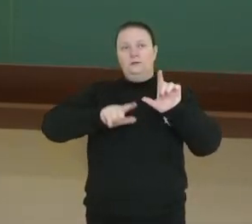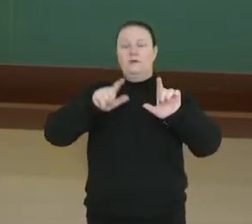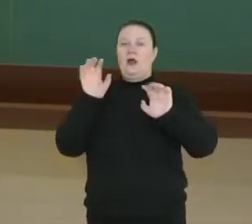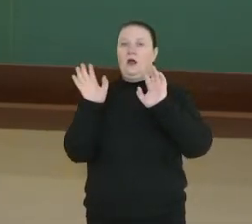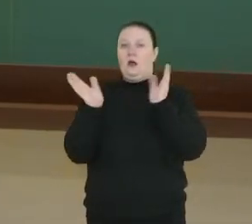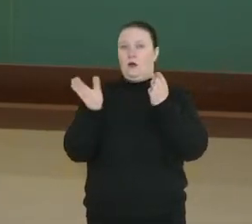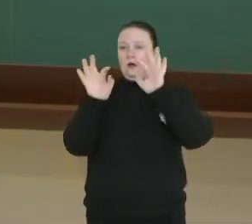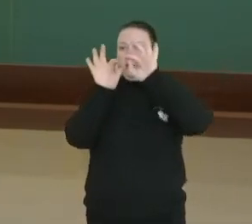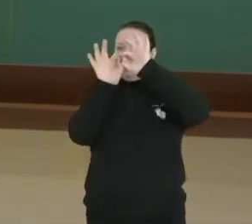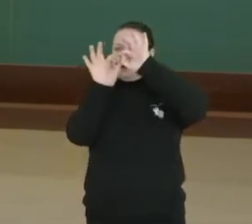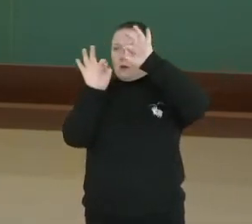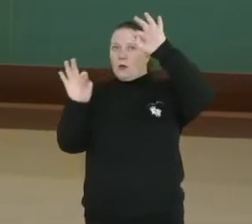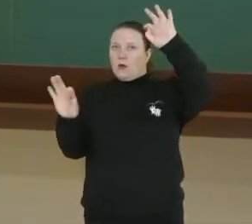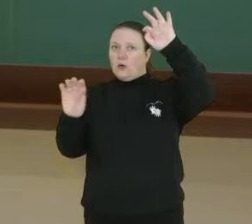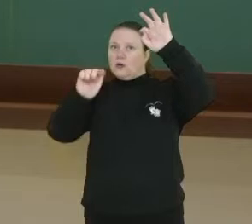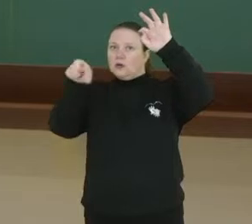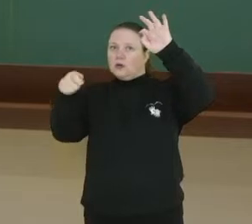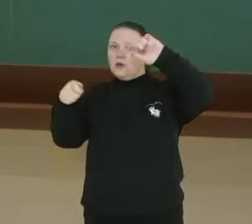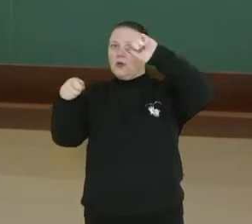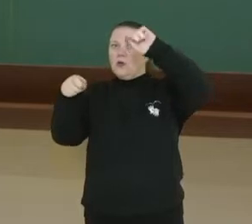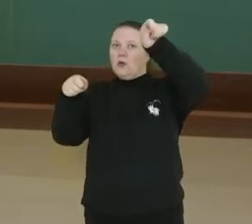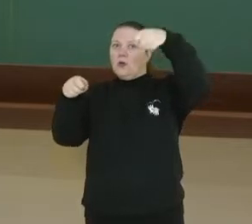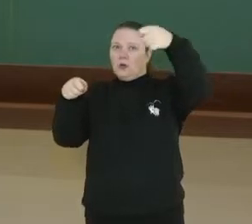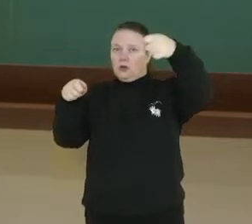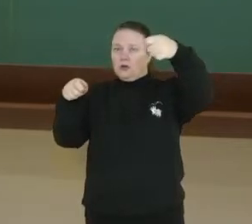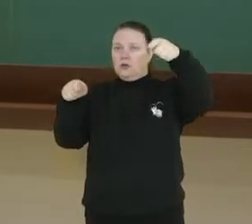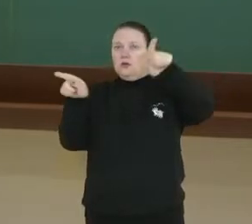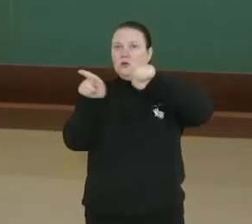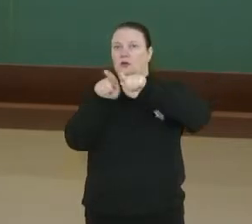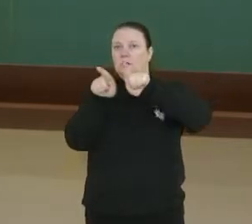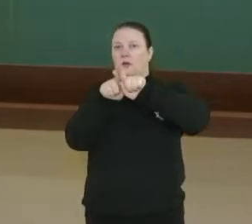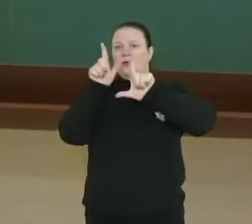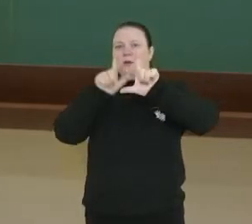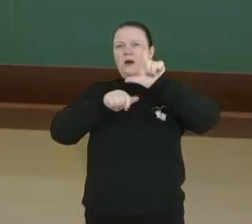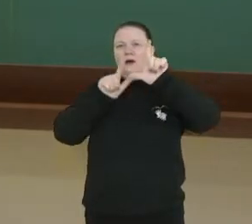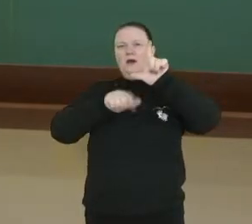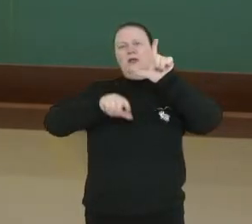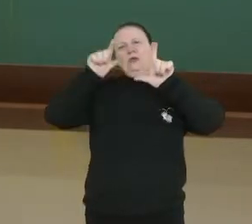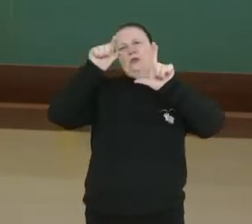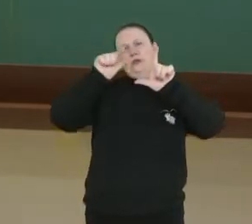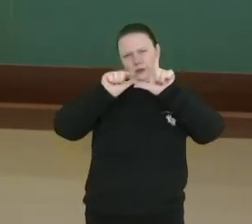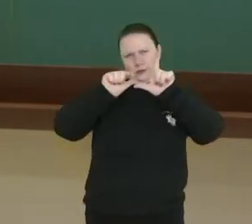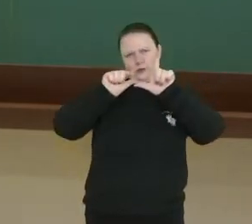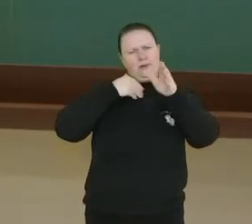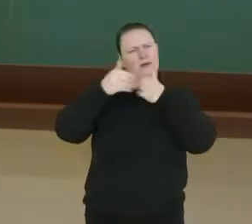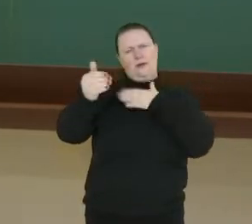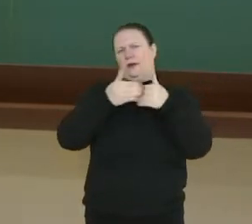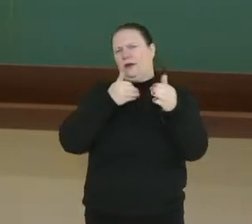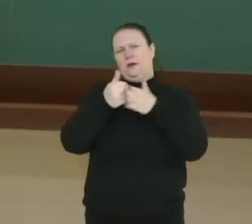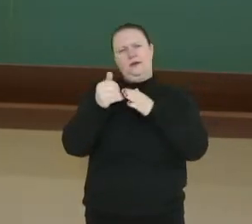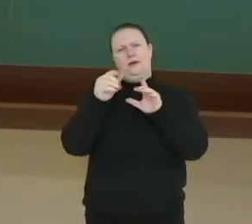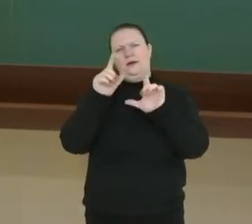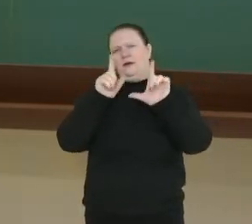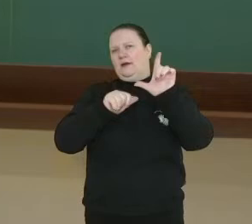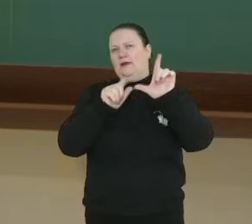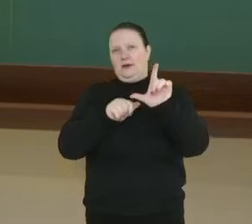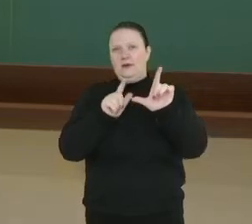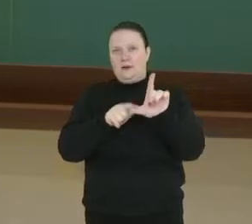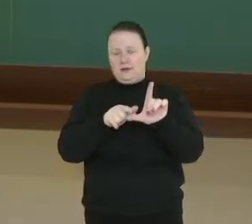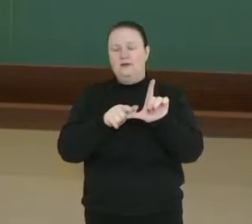reta, a simbologia a gente usa uma letra minúscula. Qualquer letra do alfabeto em